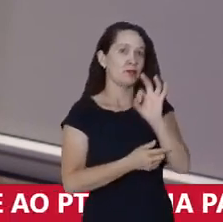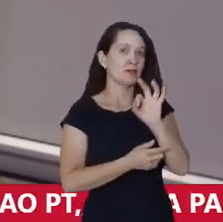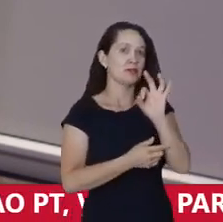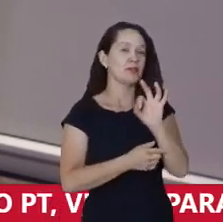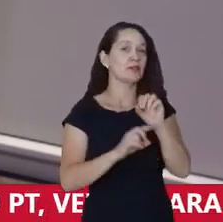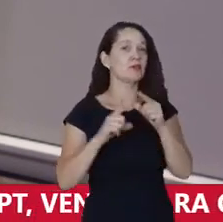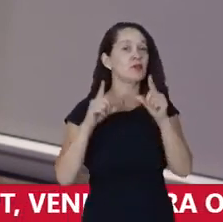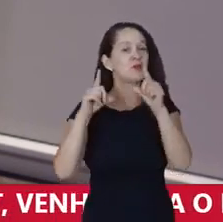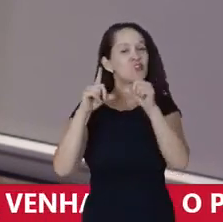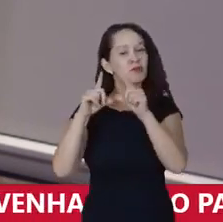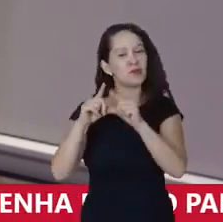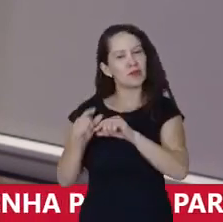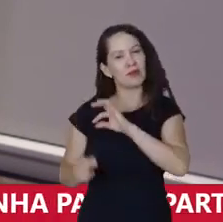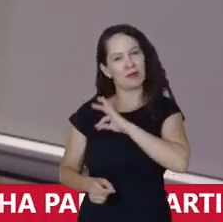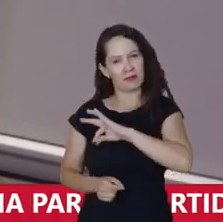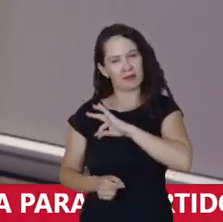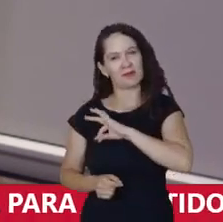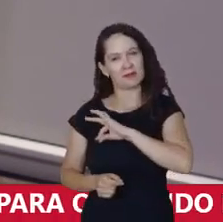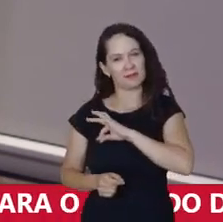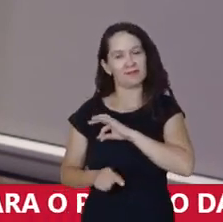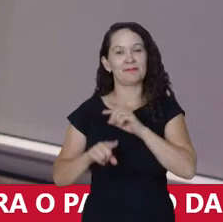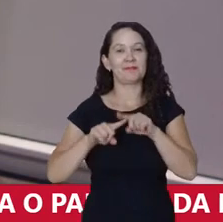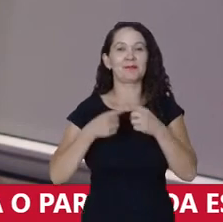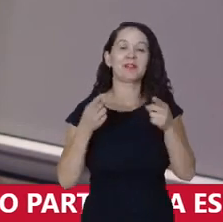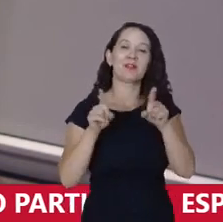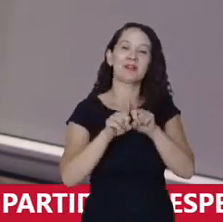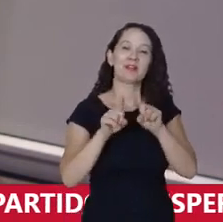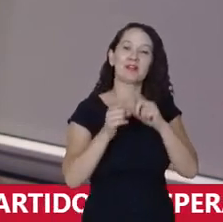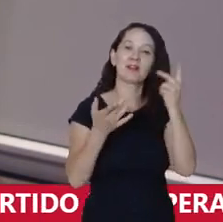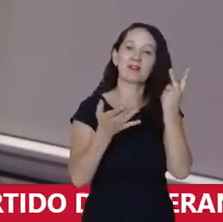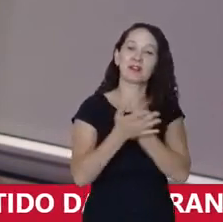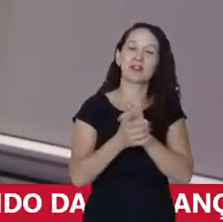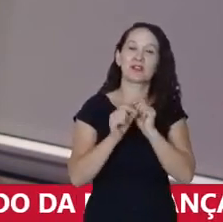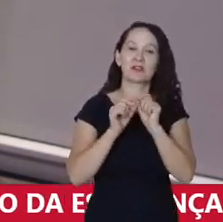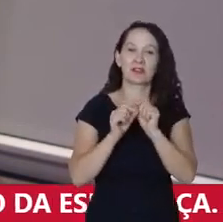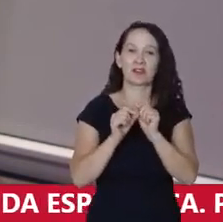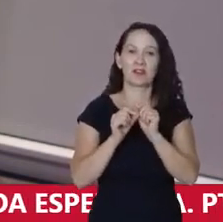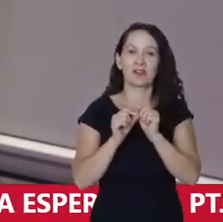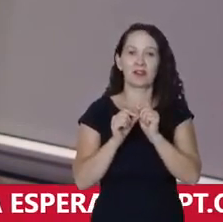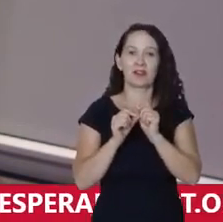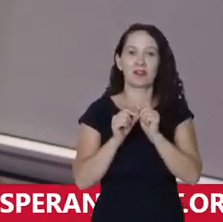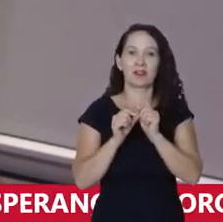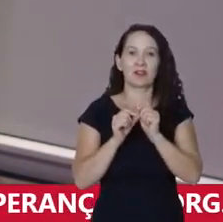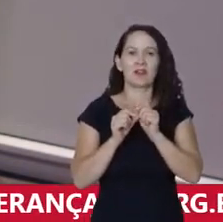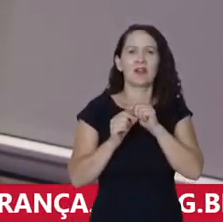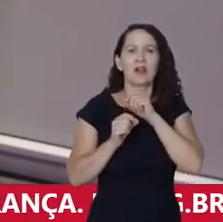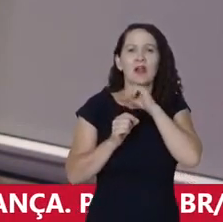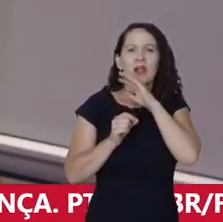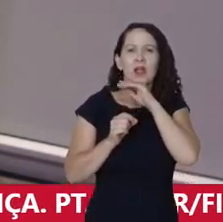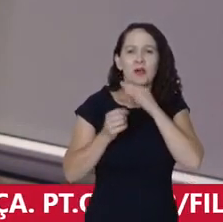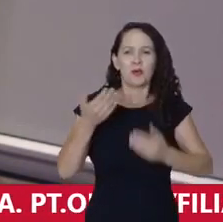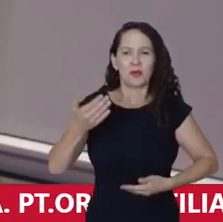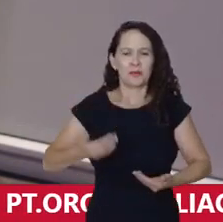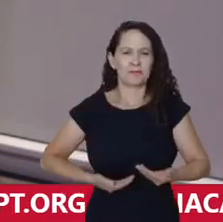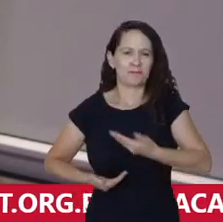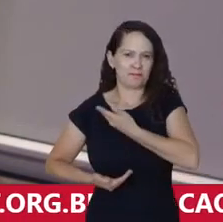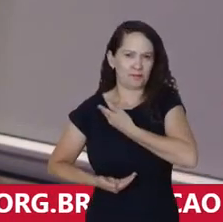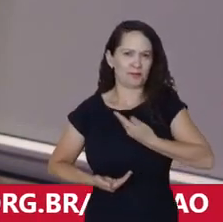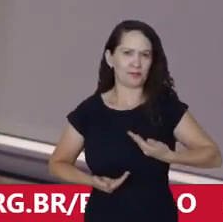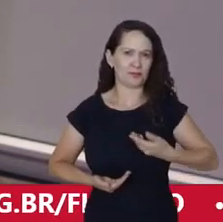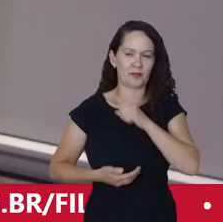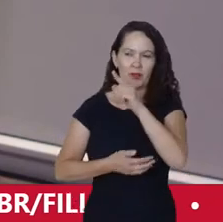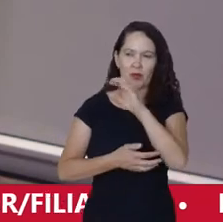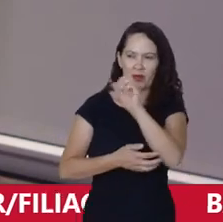com redução do salário. Além, é claro, disto ser péssimo para o servidor público, como disse o